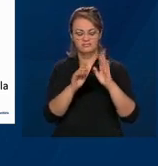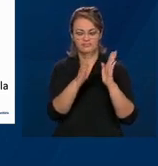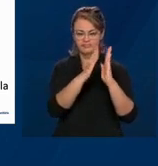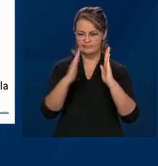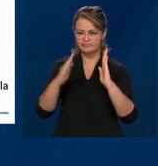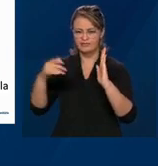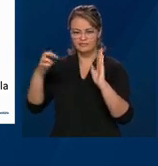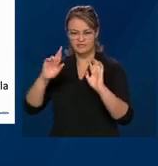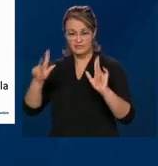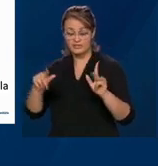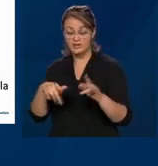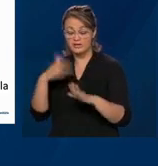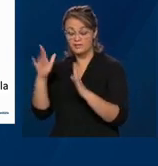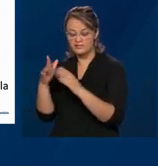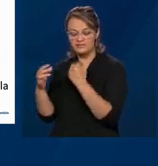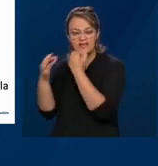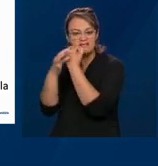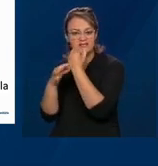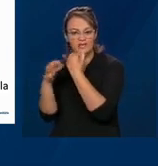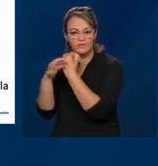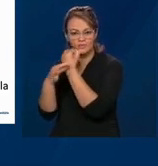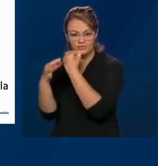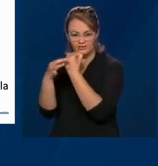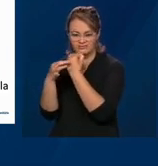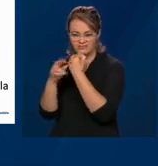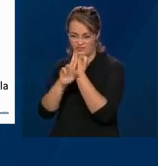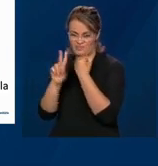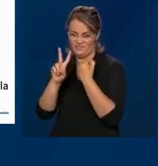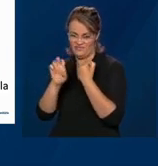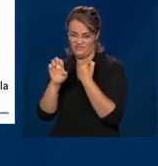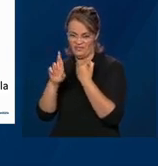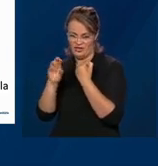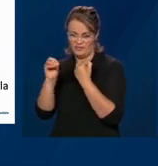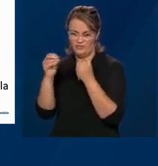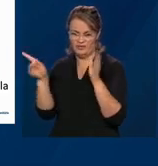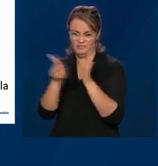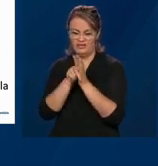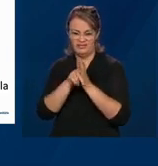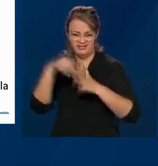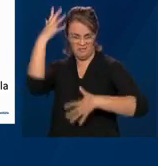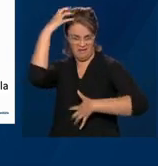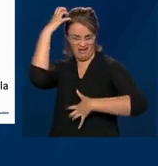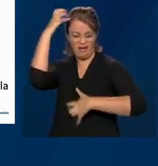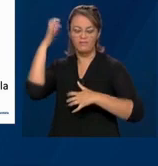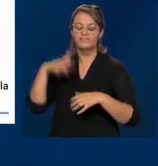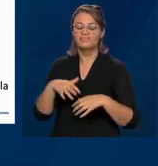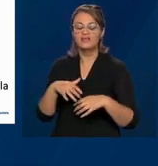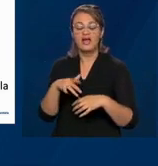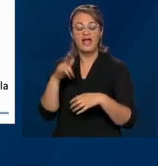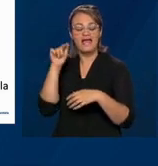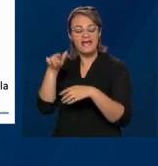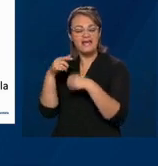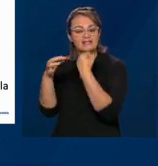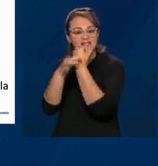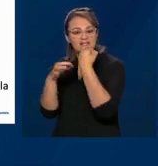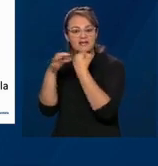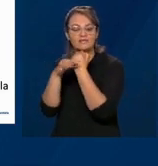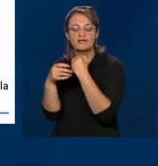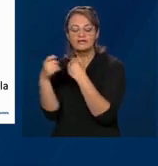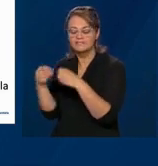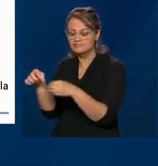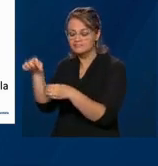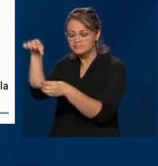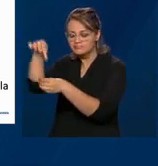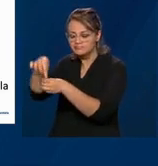o cultivo celular, porque essa célula vero, como eu disse, essa célula do rim do macaco, ela precisa ser cultivada, ela precisa